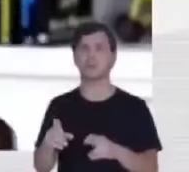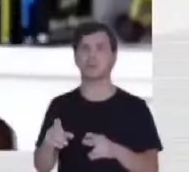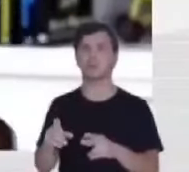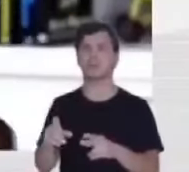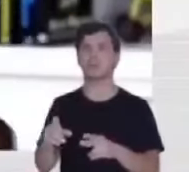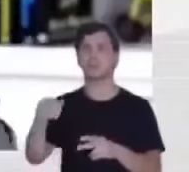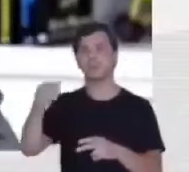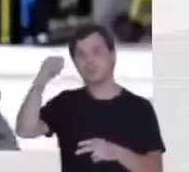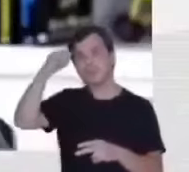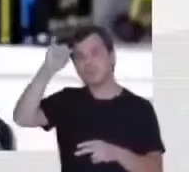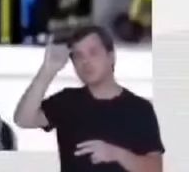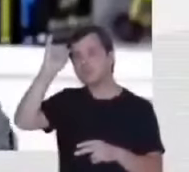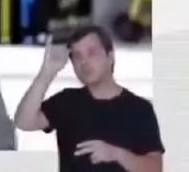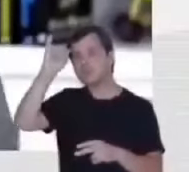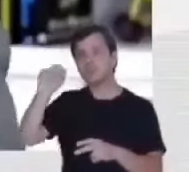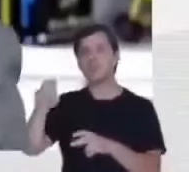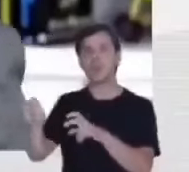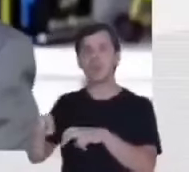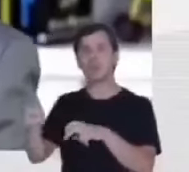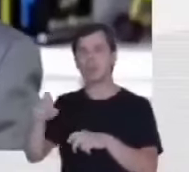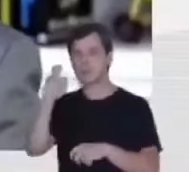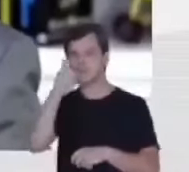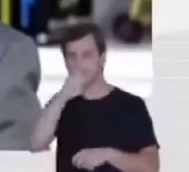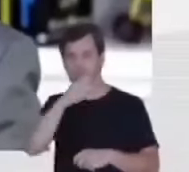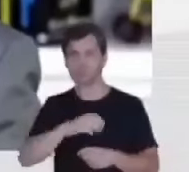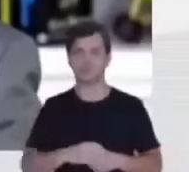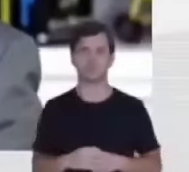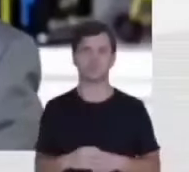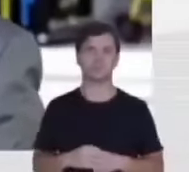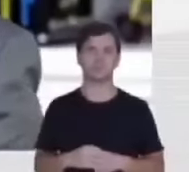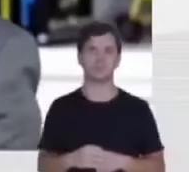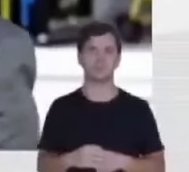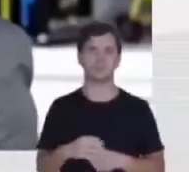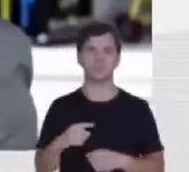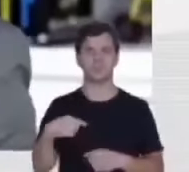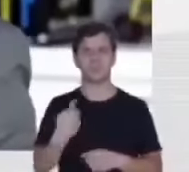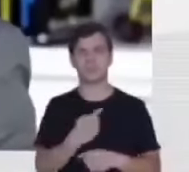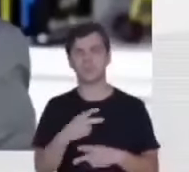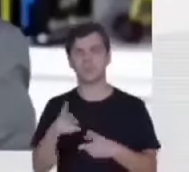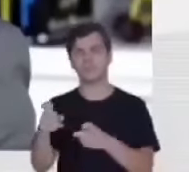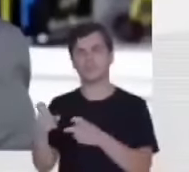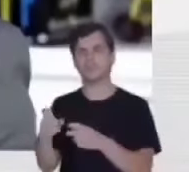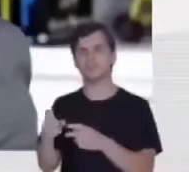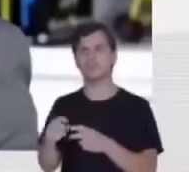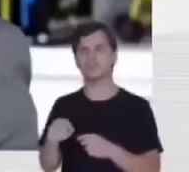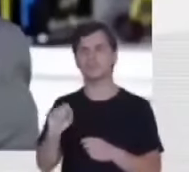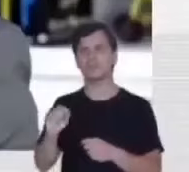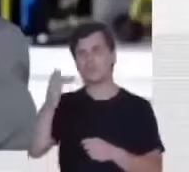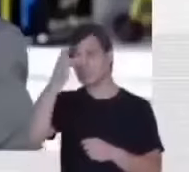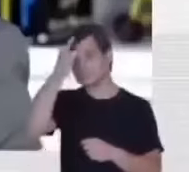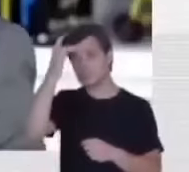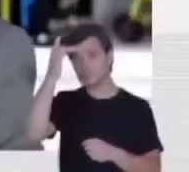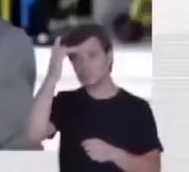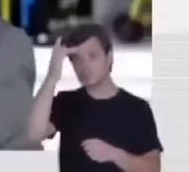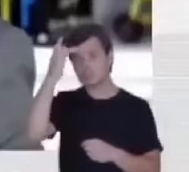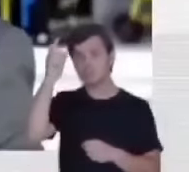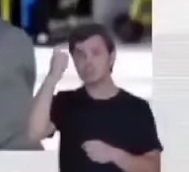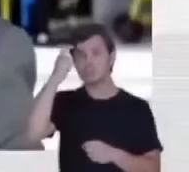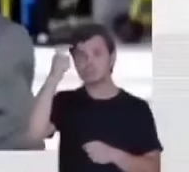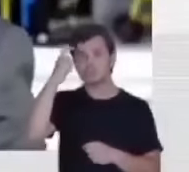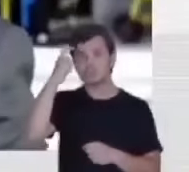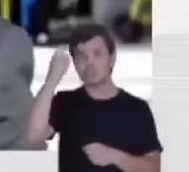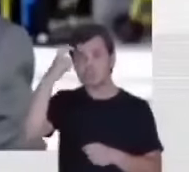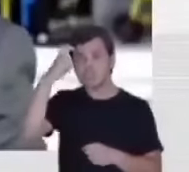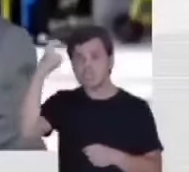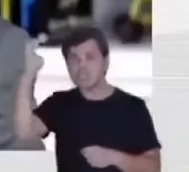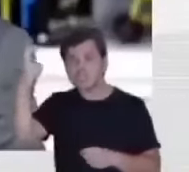são tangidos por aqueles que querem mentir. O que a gente percebeu nesse encontro é que as pessoas têm cabeça,